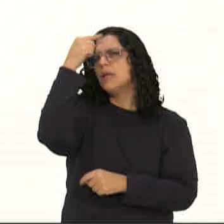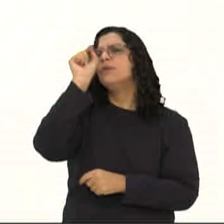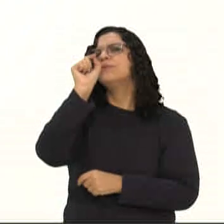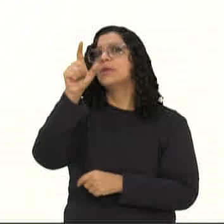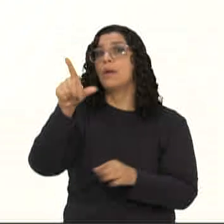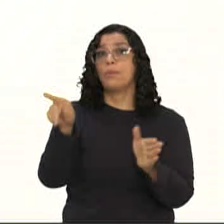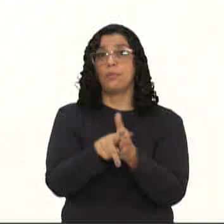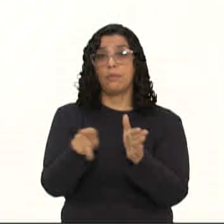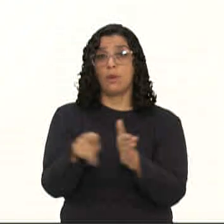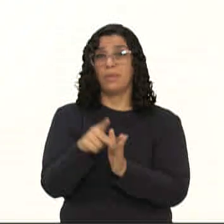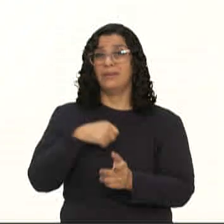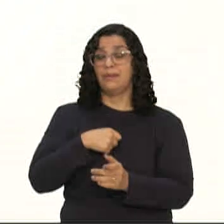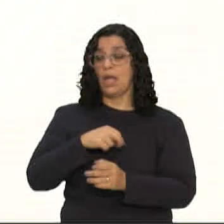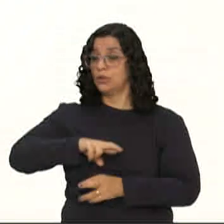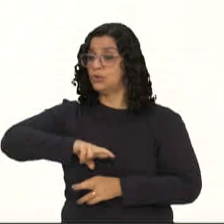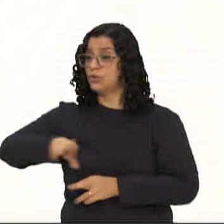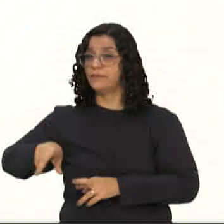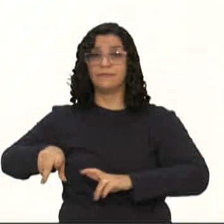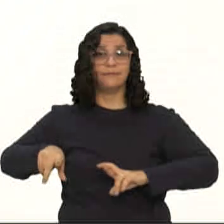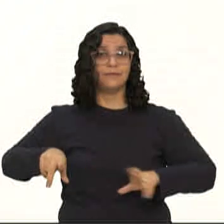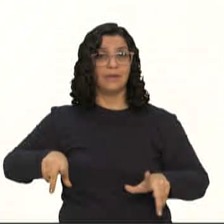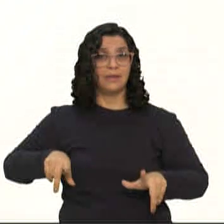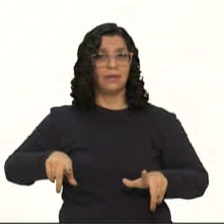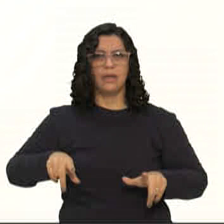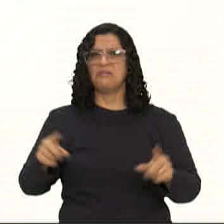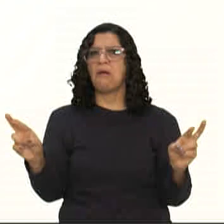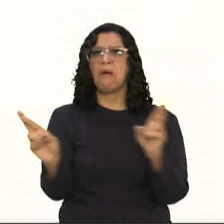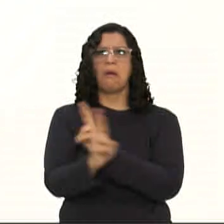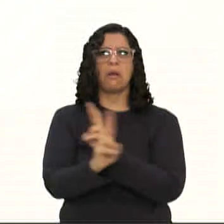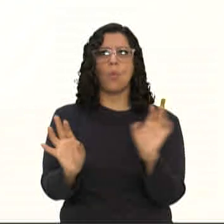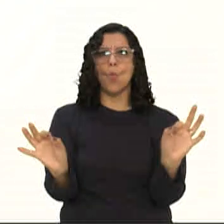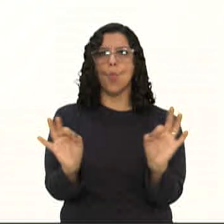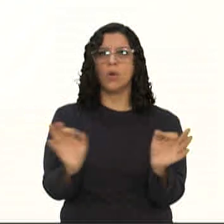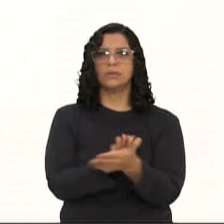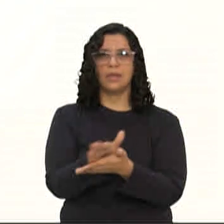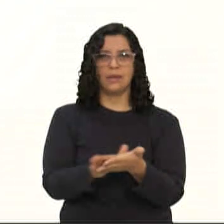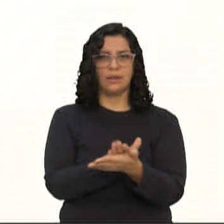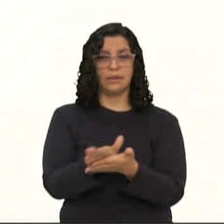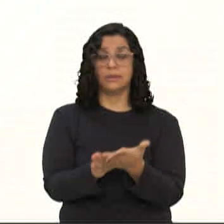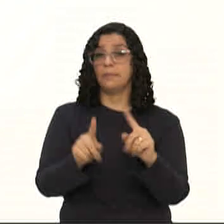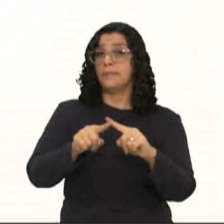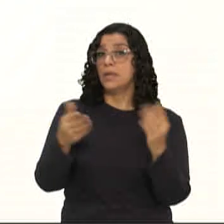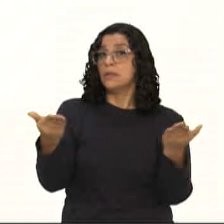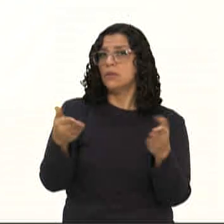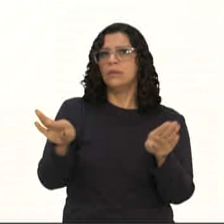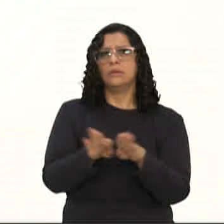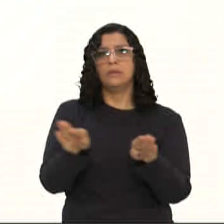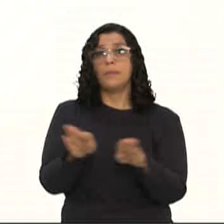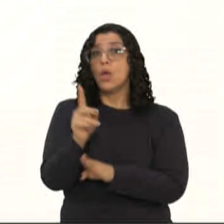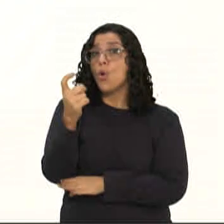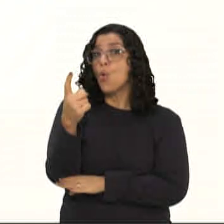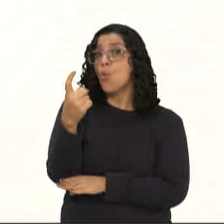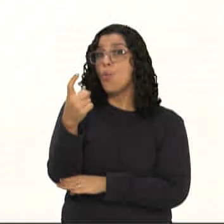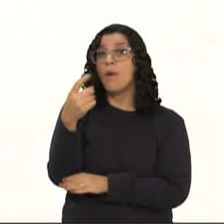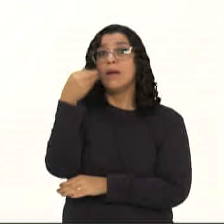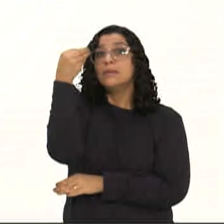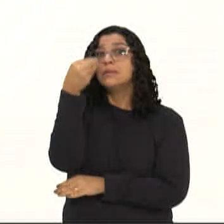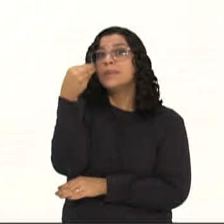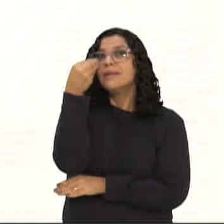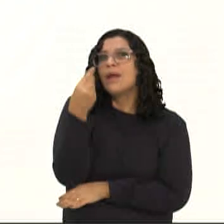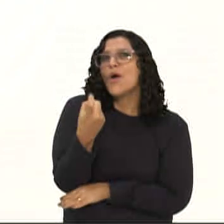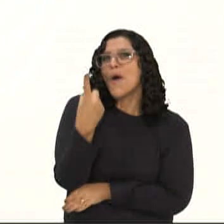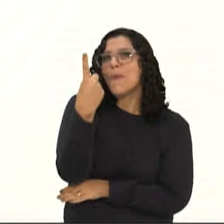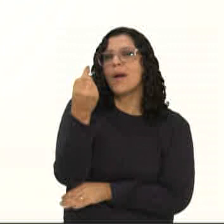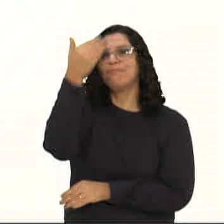época que se tratava de fenômenos distintos, sem qualquer relação entre si. No entanto, bastou um experimento